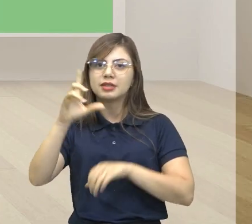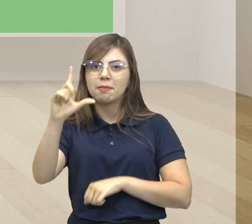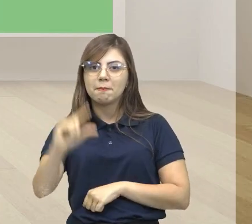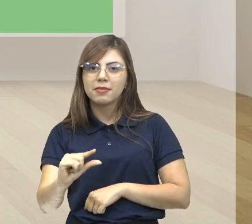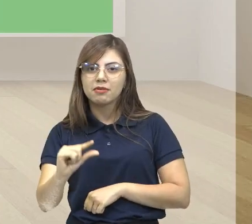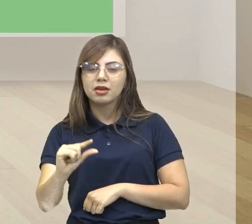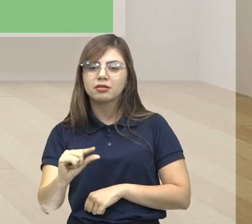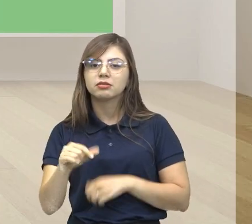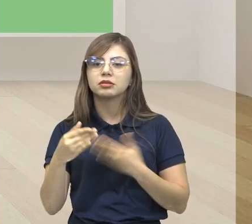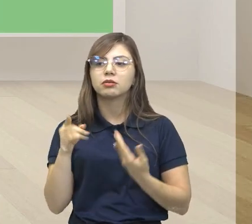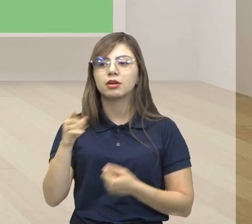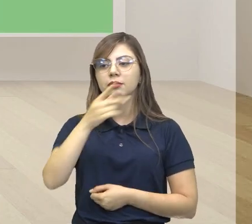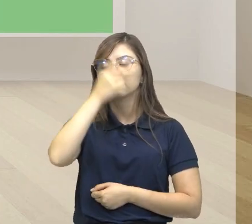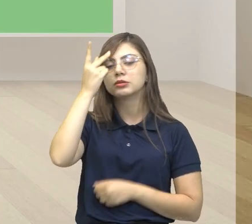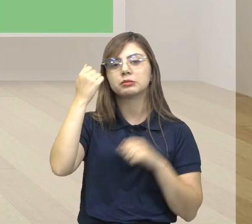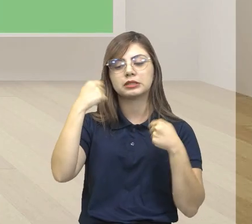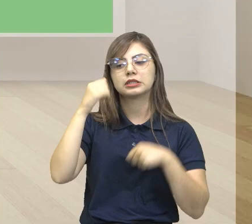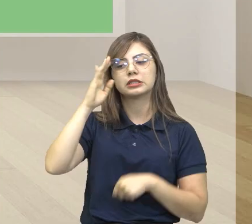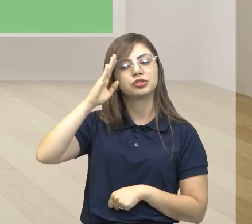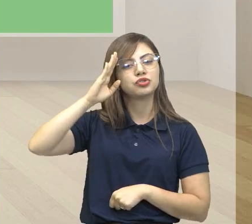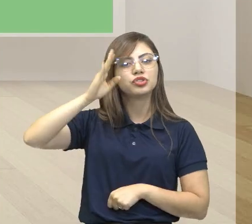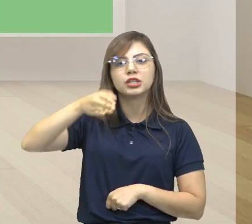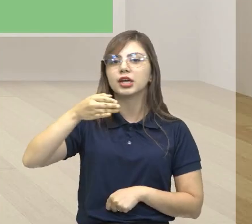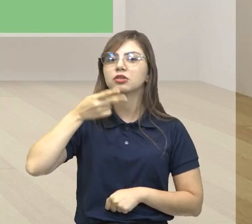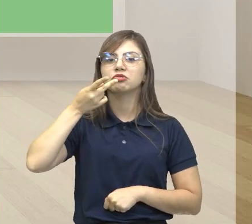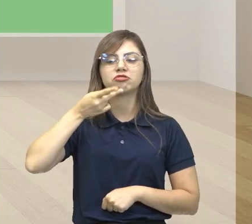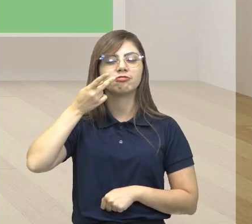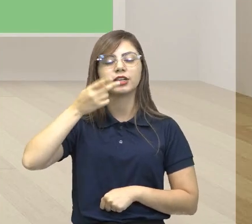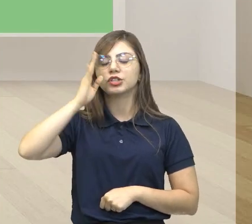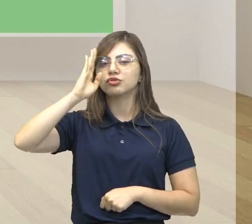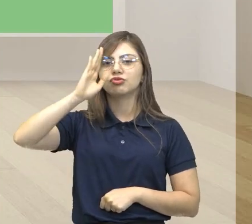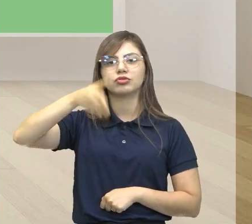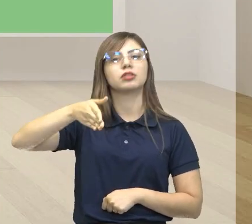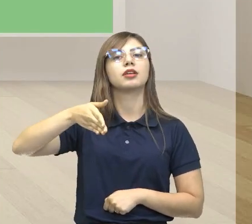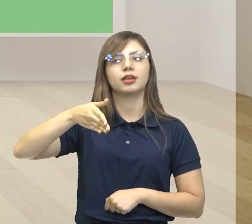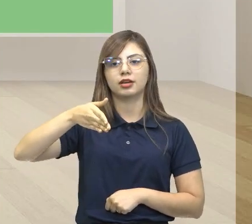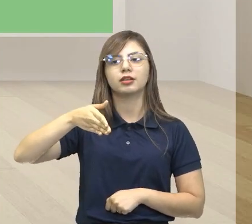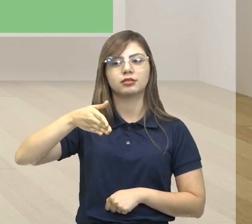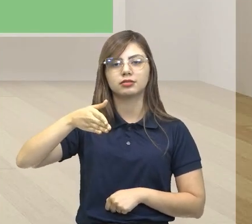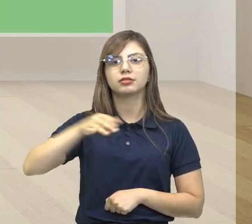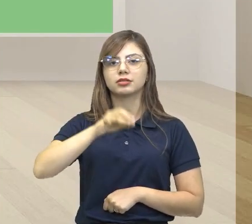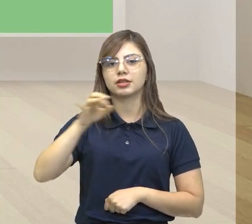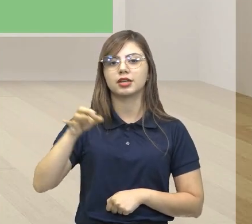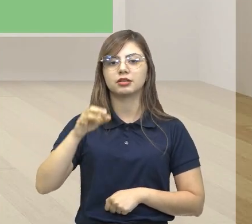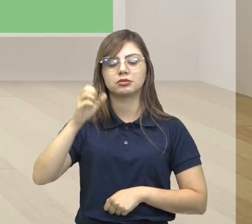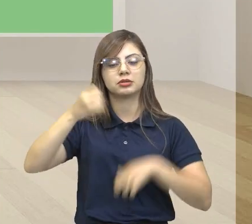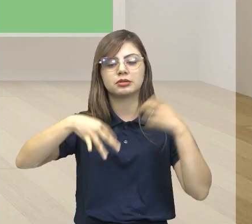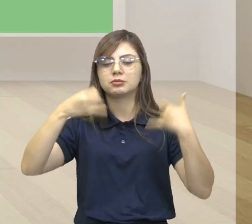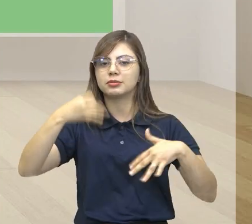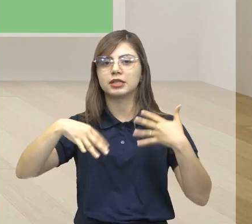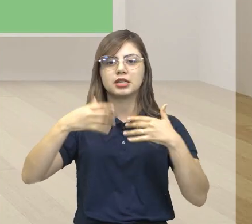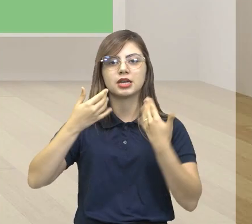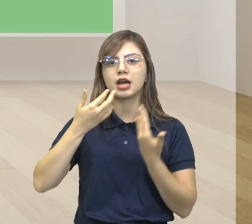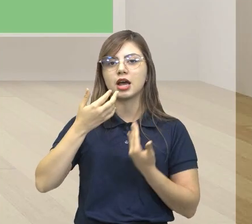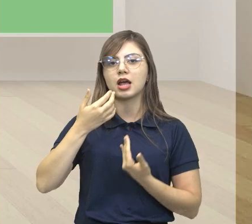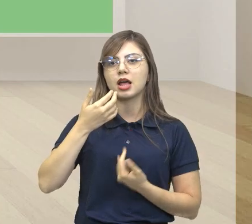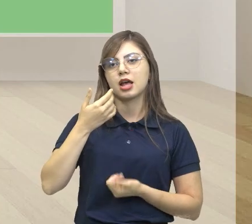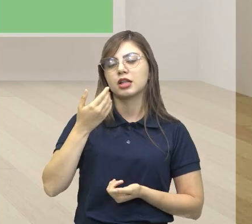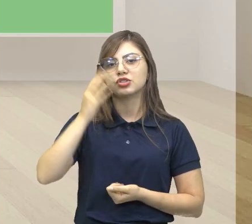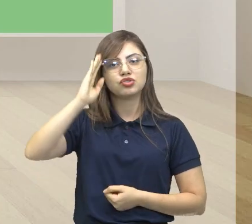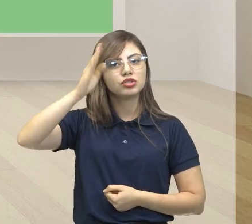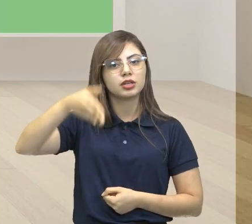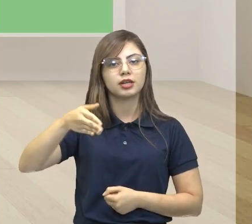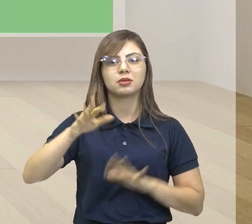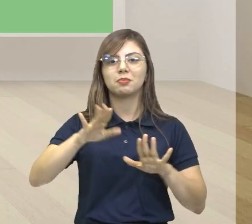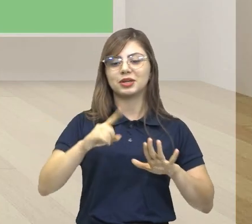precisa ouvir de forma direta, ela vai falar de forma direta, ela vai ser objetiva na sua fala, vai ser clara. Nós